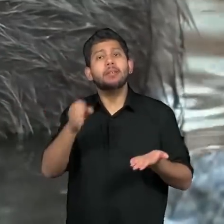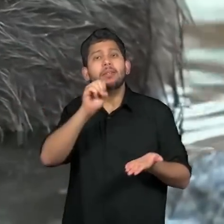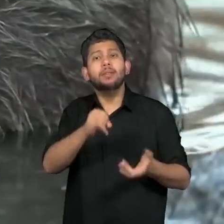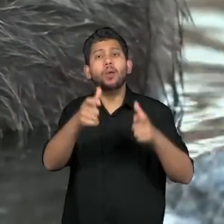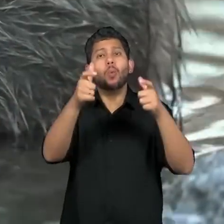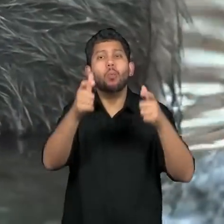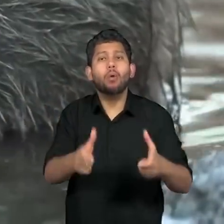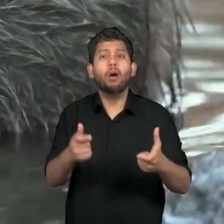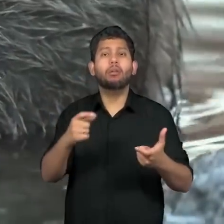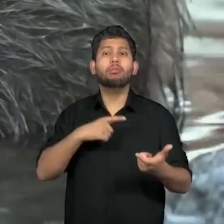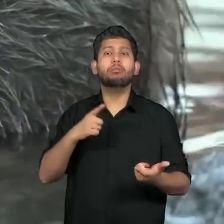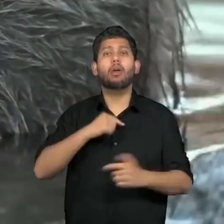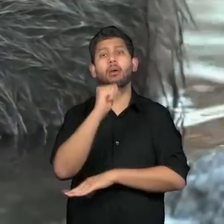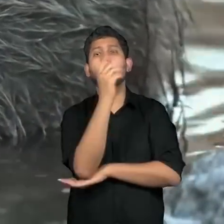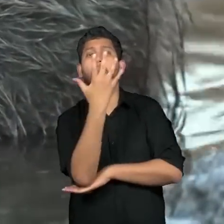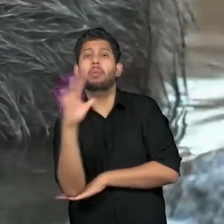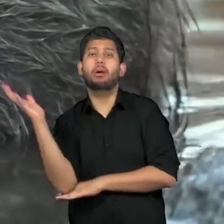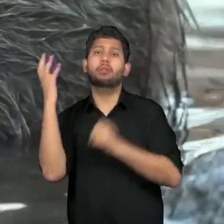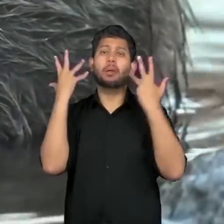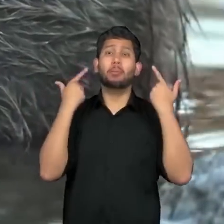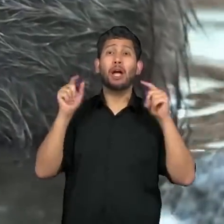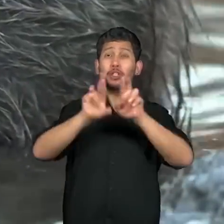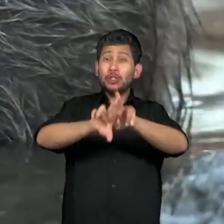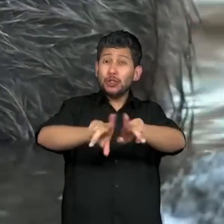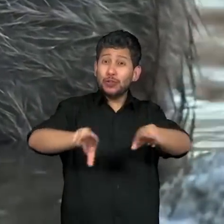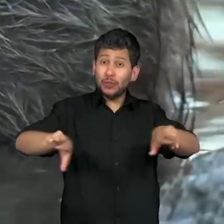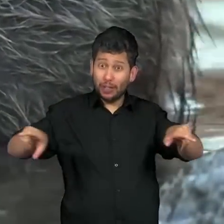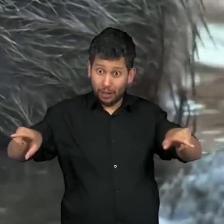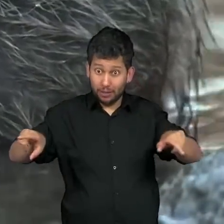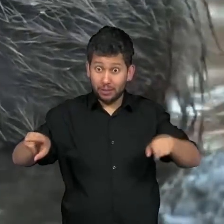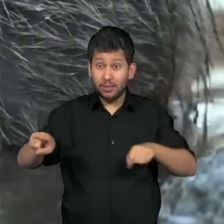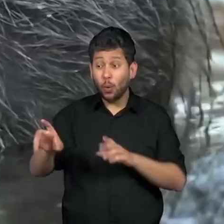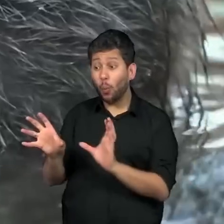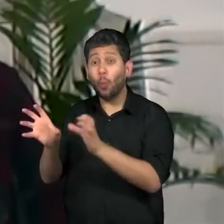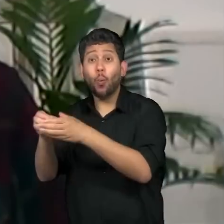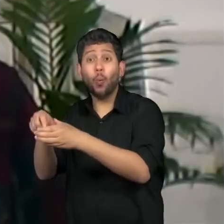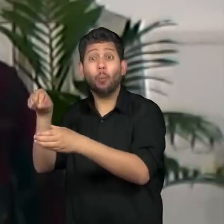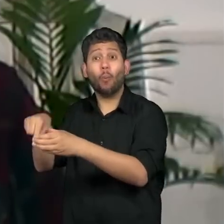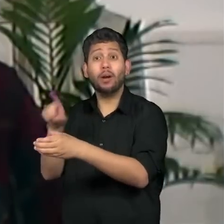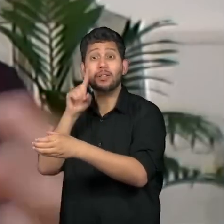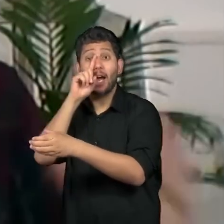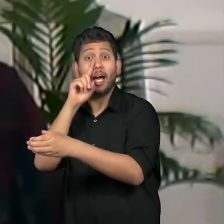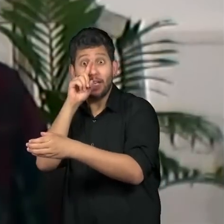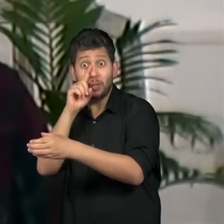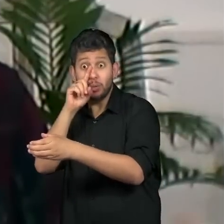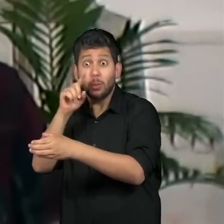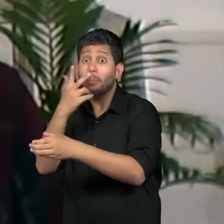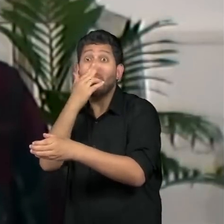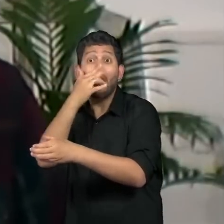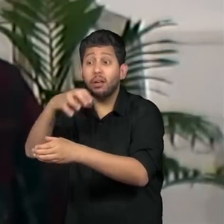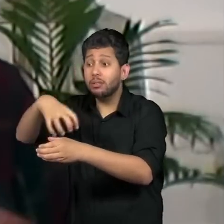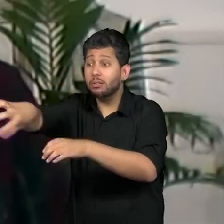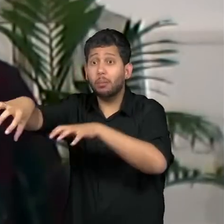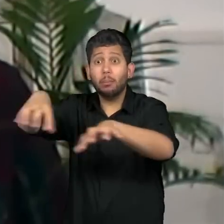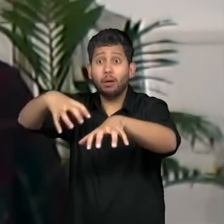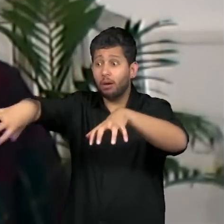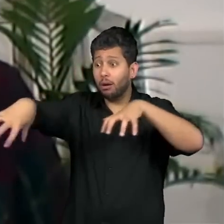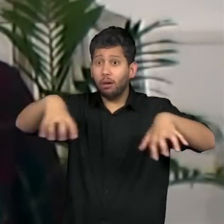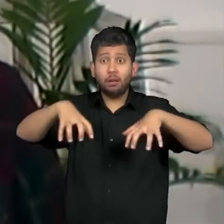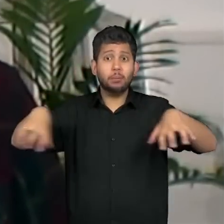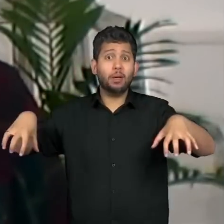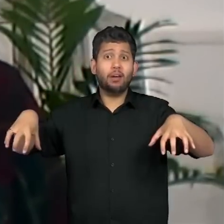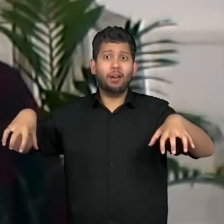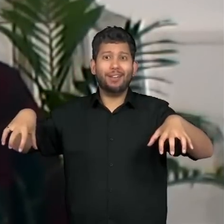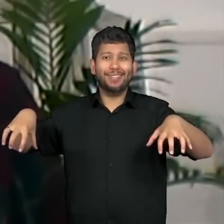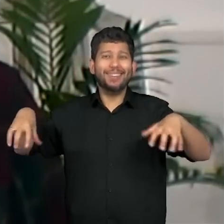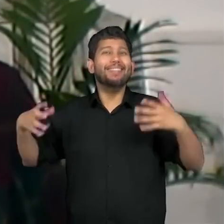essa diversidade de espécies, as espécies de maior risco para a população humana, elas estão diluídas. Isso diminui a